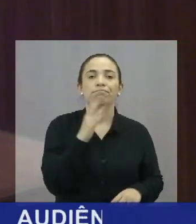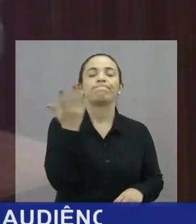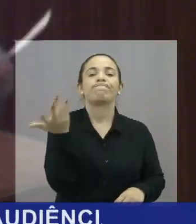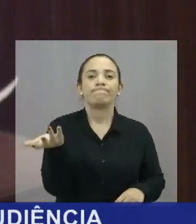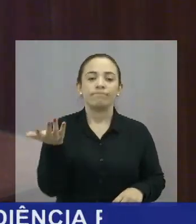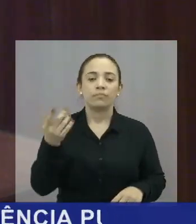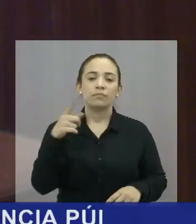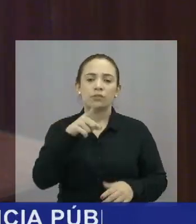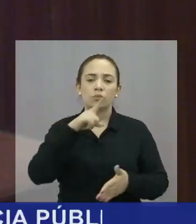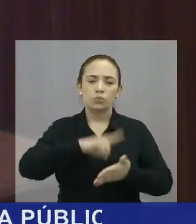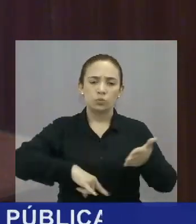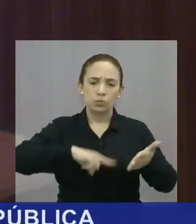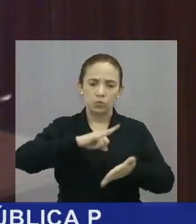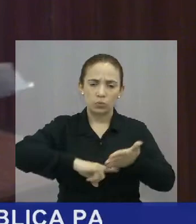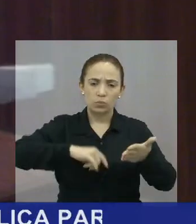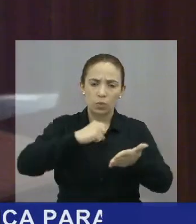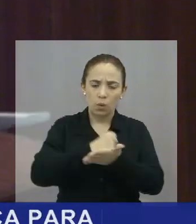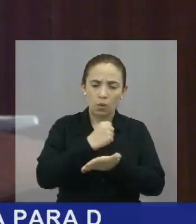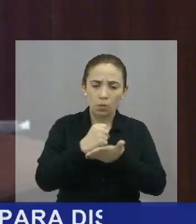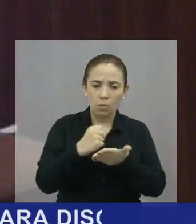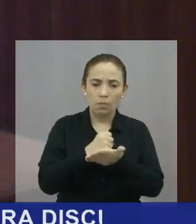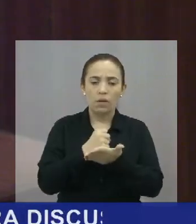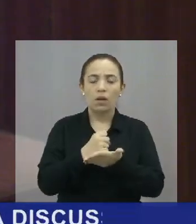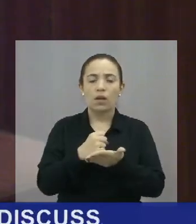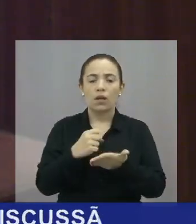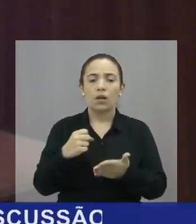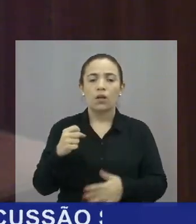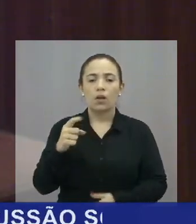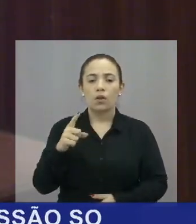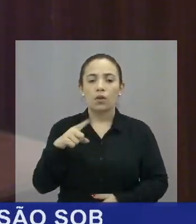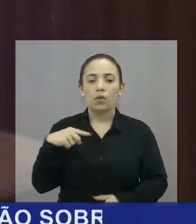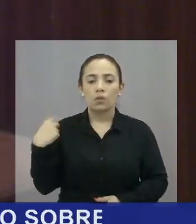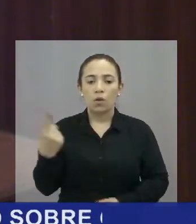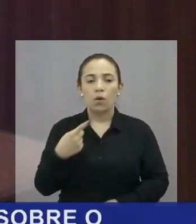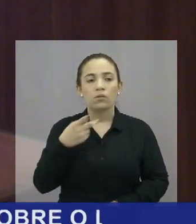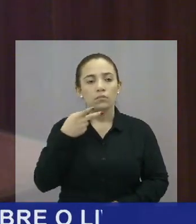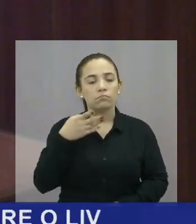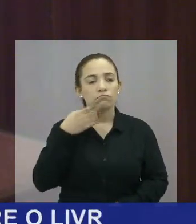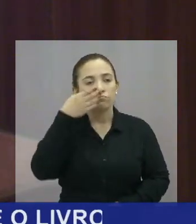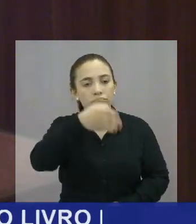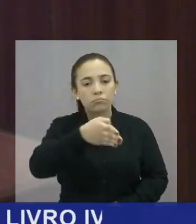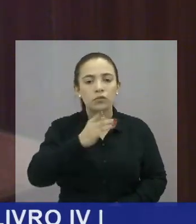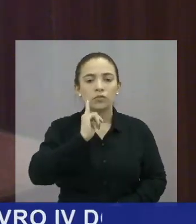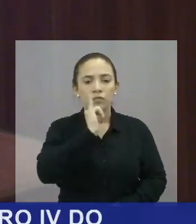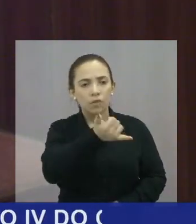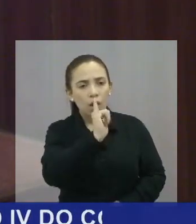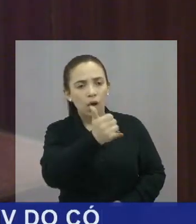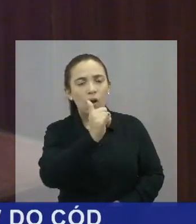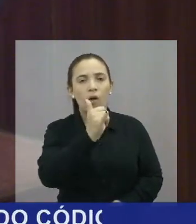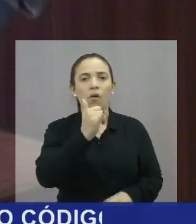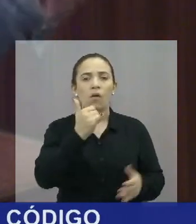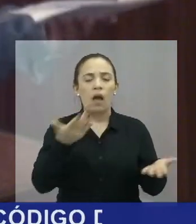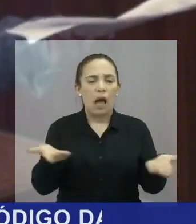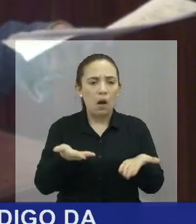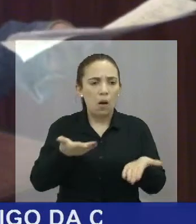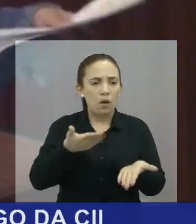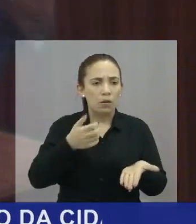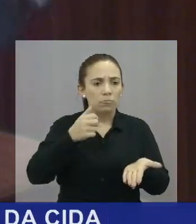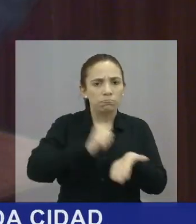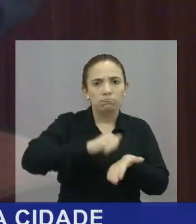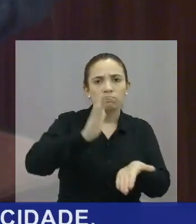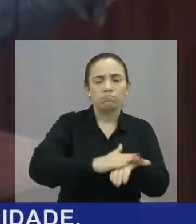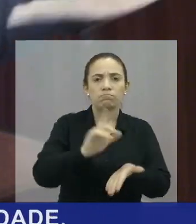toda a documentação. O que nós fizemos? Demos nossos sentimentos e voltamos depois de